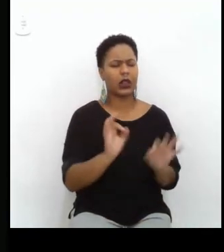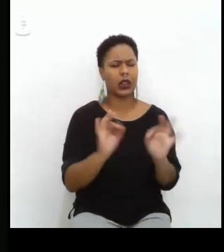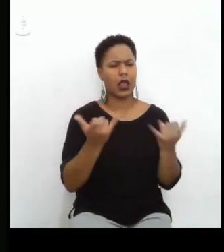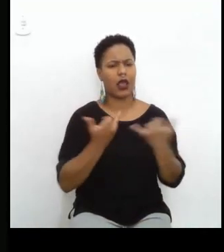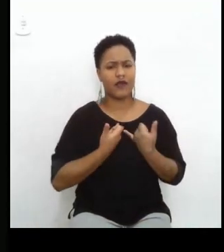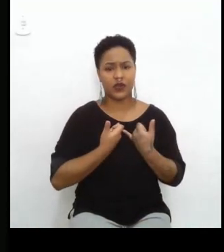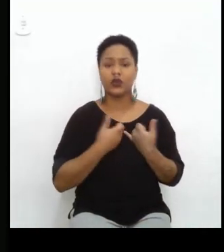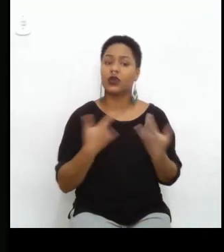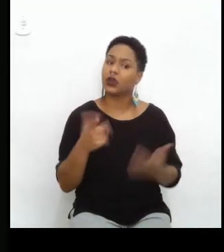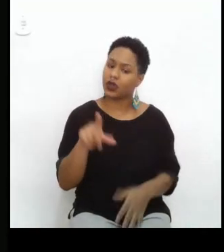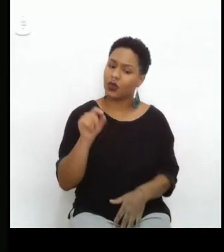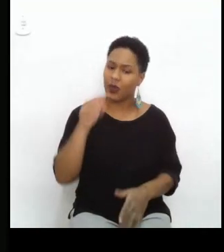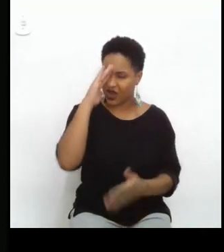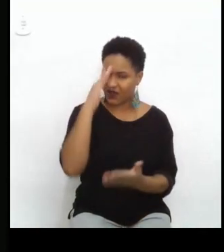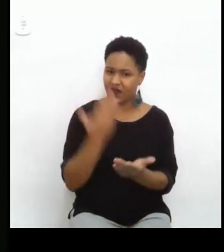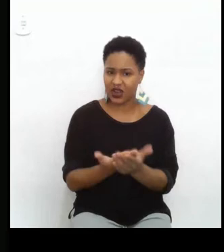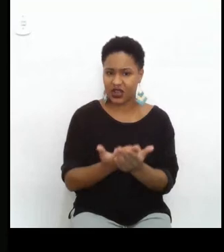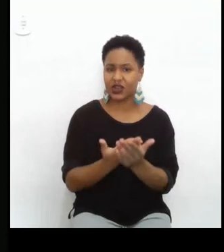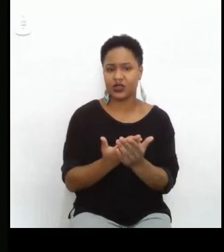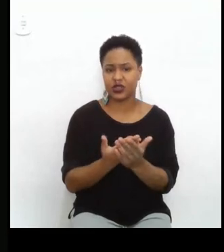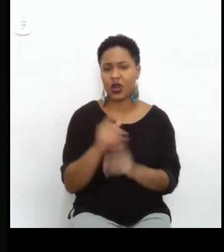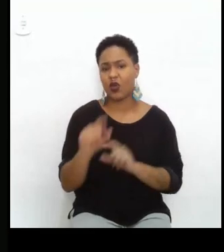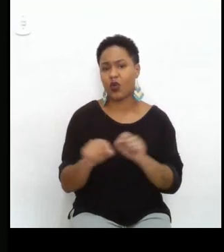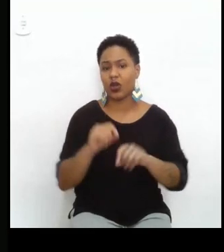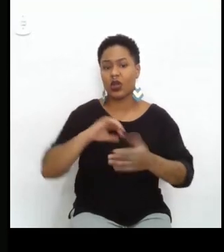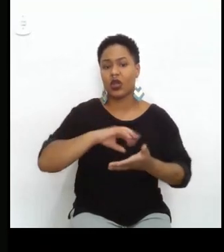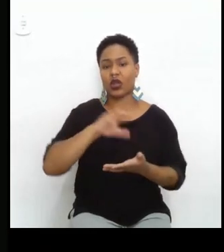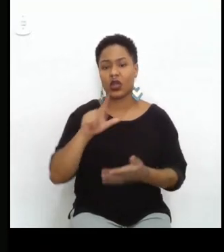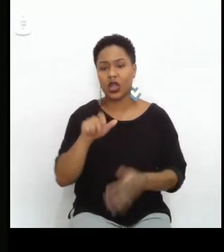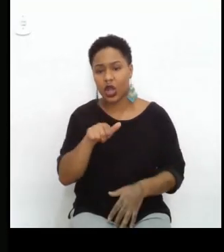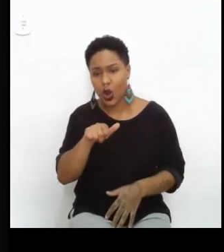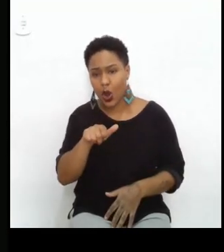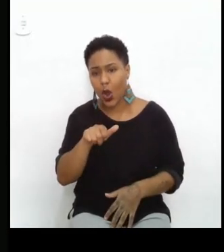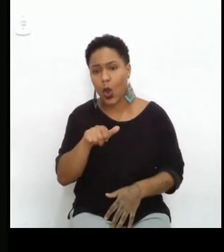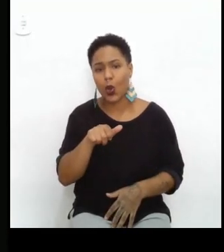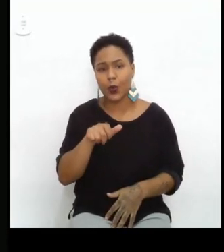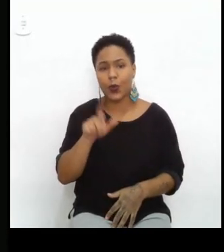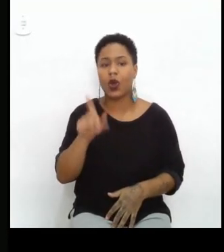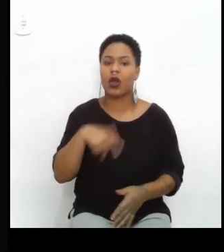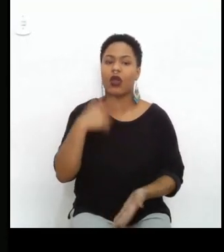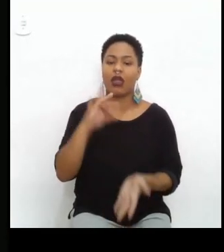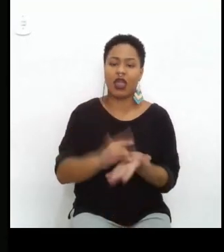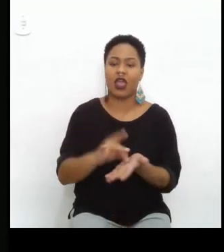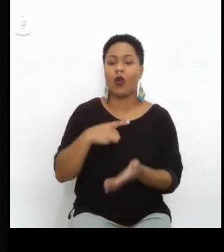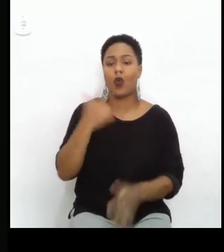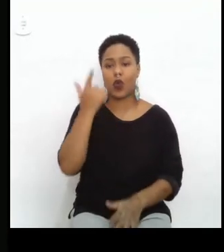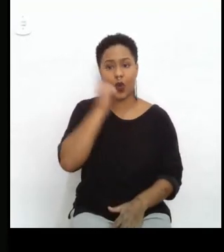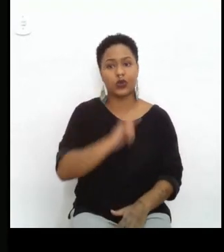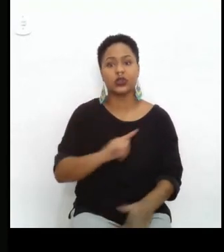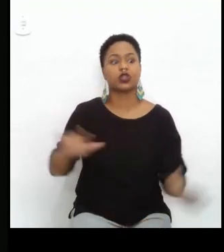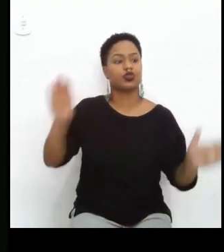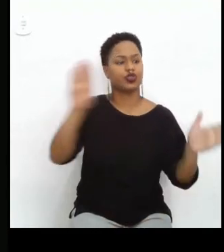preferimos acreditar que tem uma das Araras é real e eles tinham conseguido chegar lá pelo menos eu acreditava em